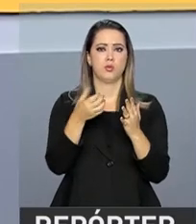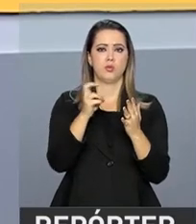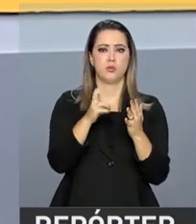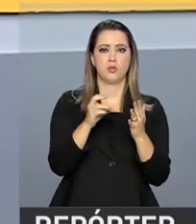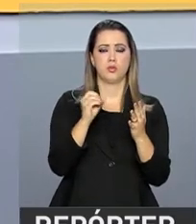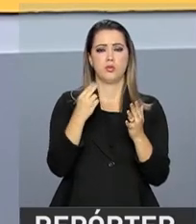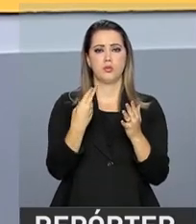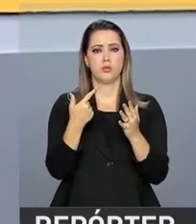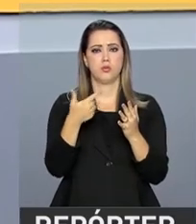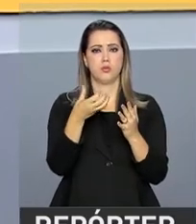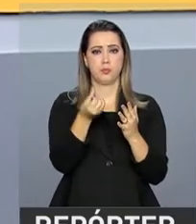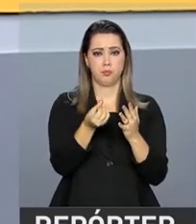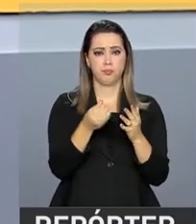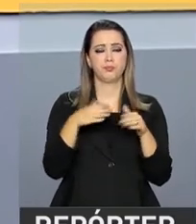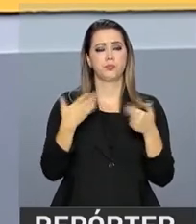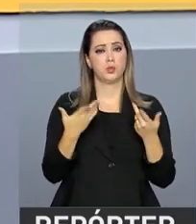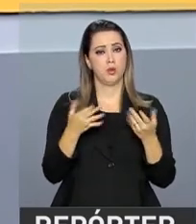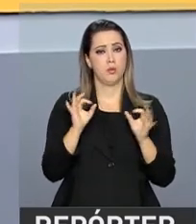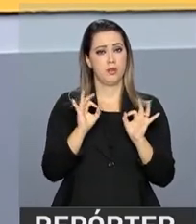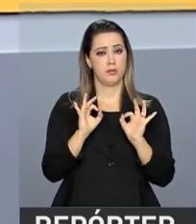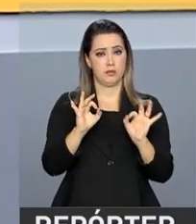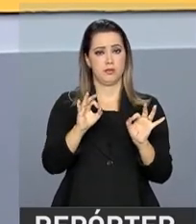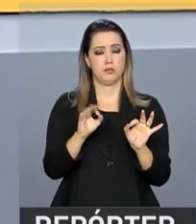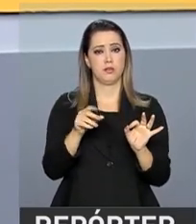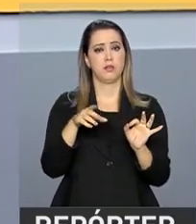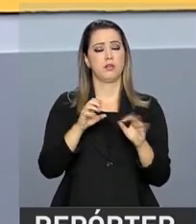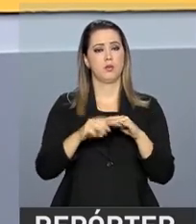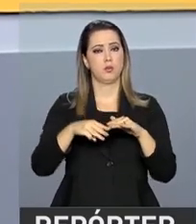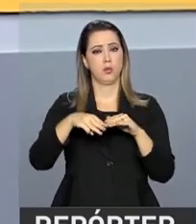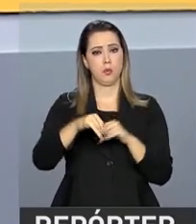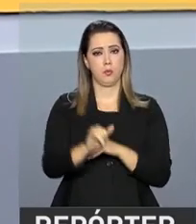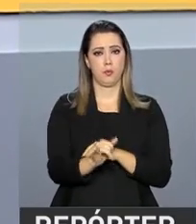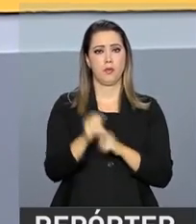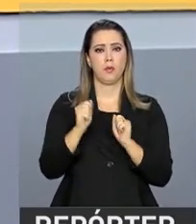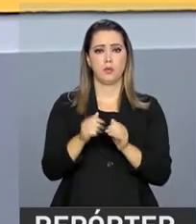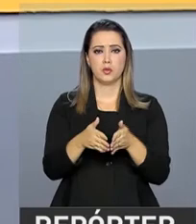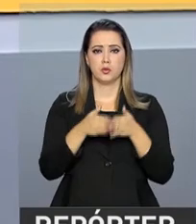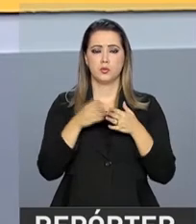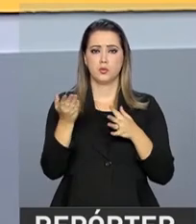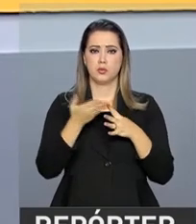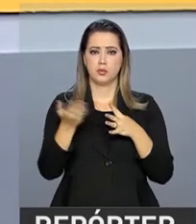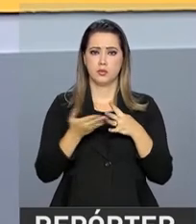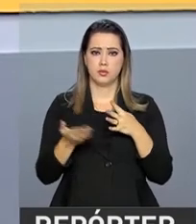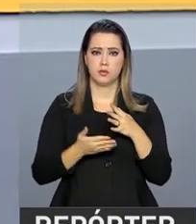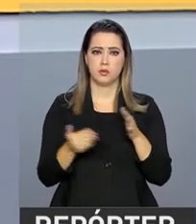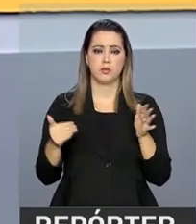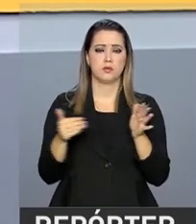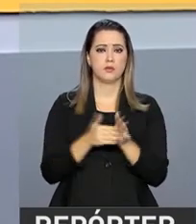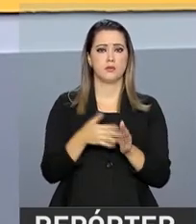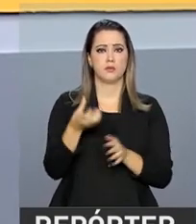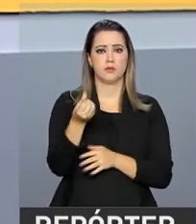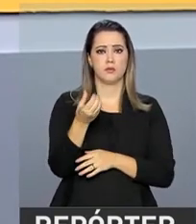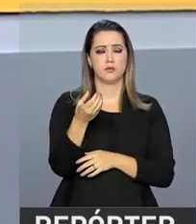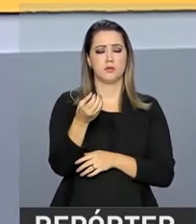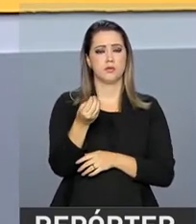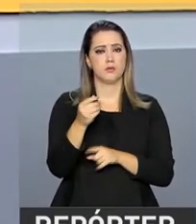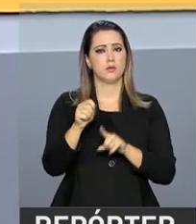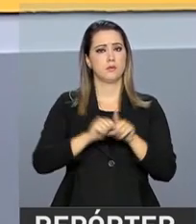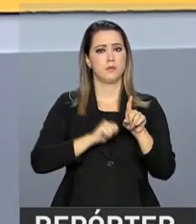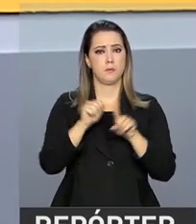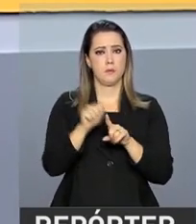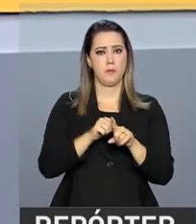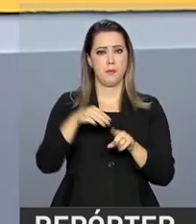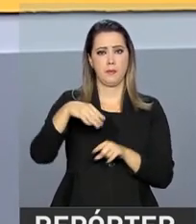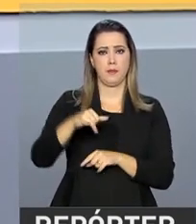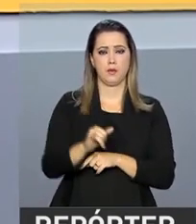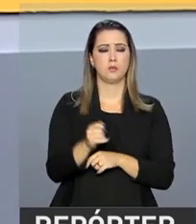2016 para regularizar a situação o microempreendedor individual pode pedir o parcelamento dos débitos em até 60 meses os